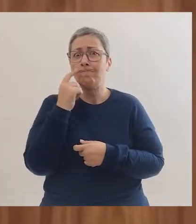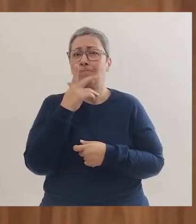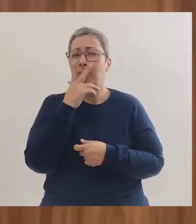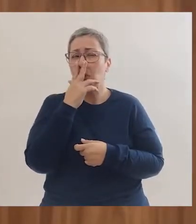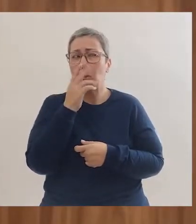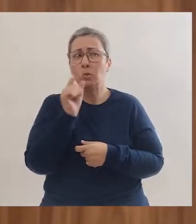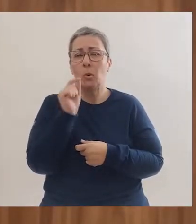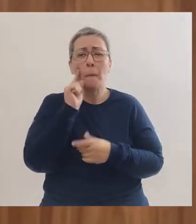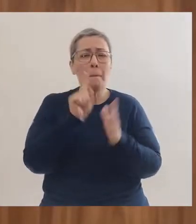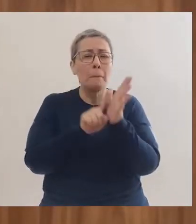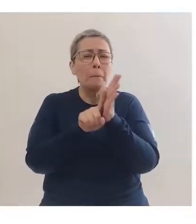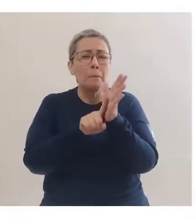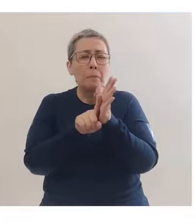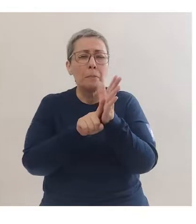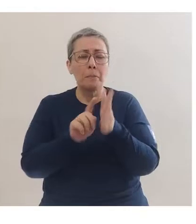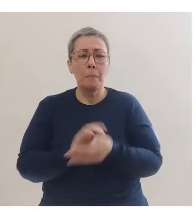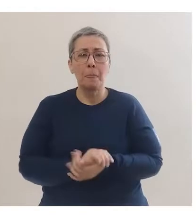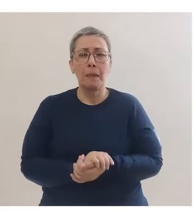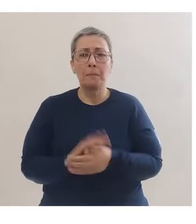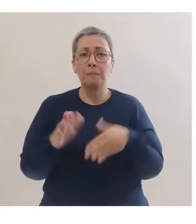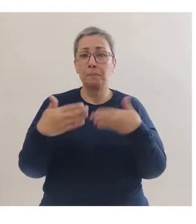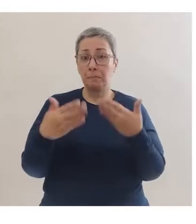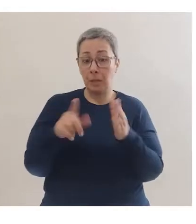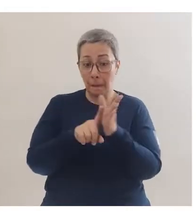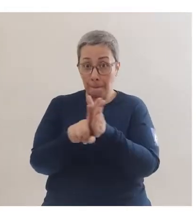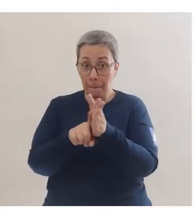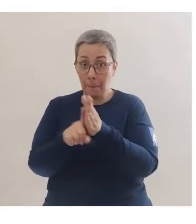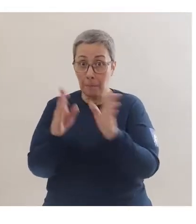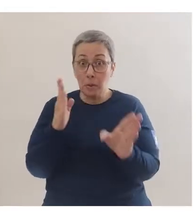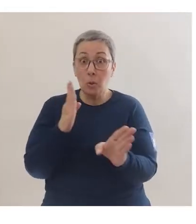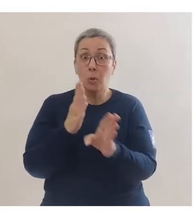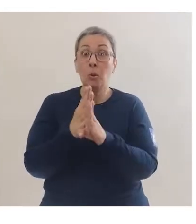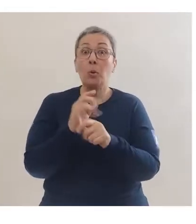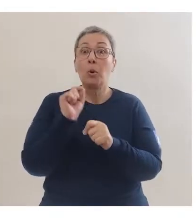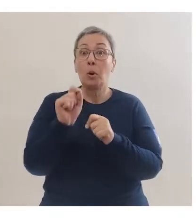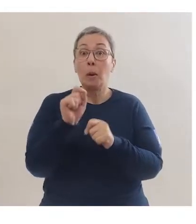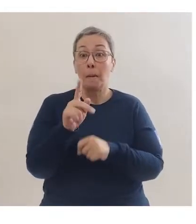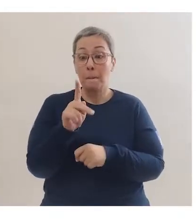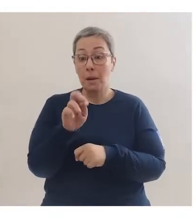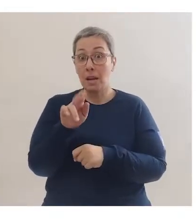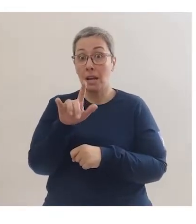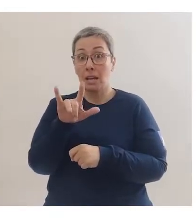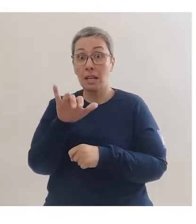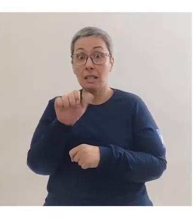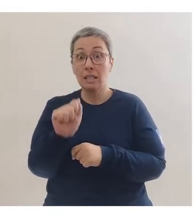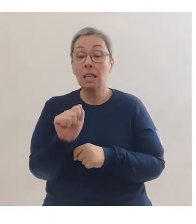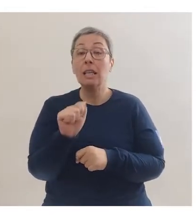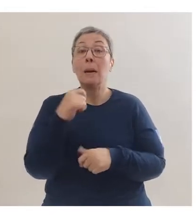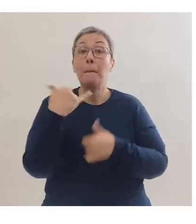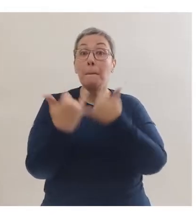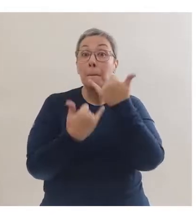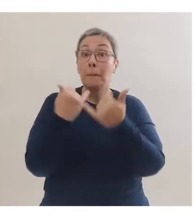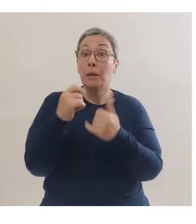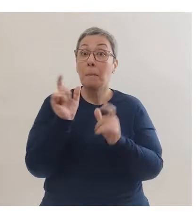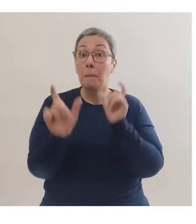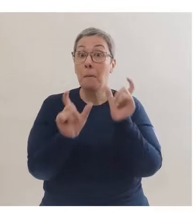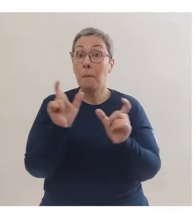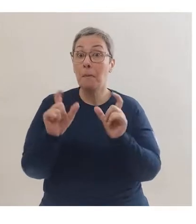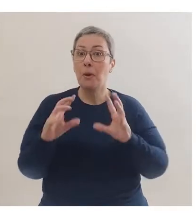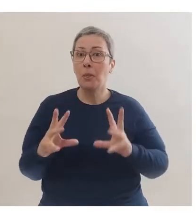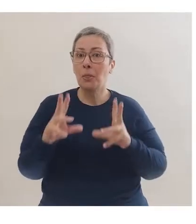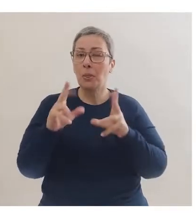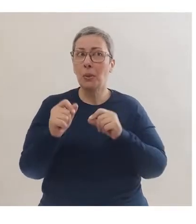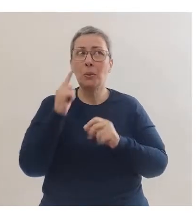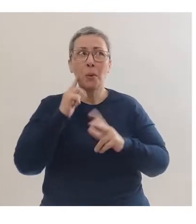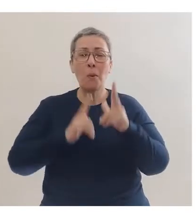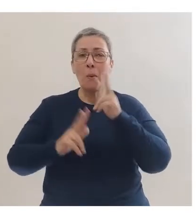Eu vou pesquisar. Nas minhas pesquisas eu encontrei as parlendas, que são brincadeiras com as palavras que todo mundo